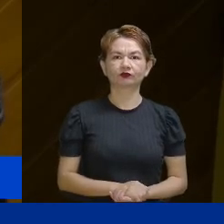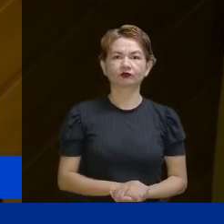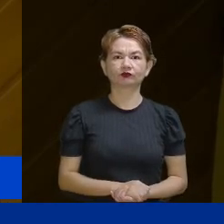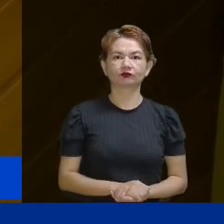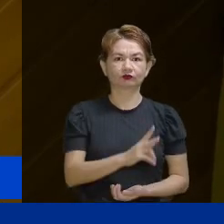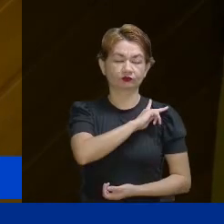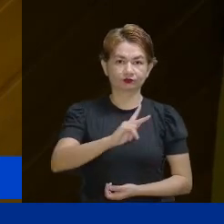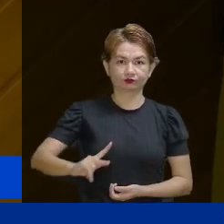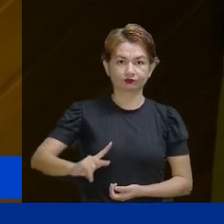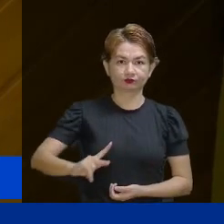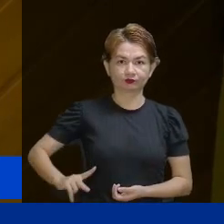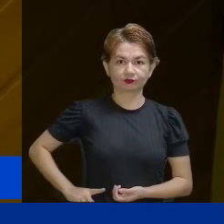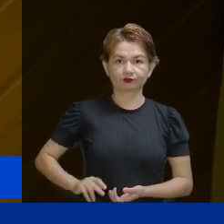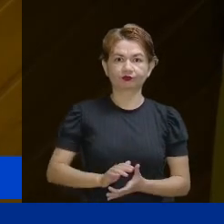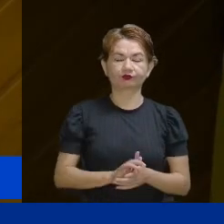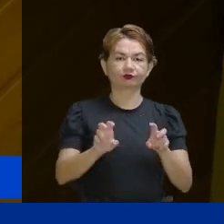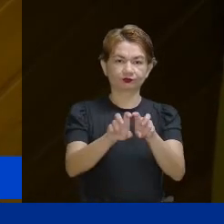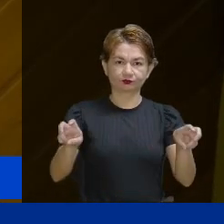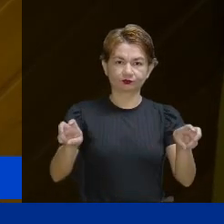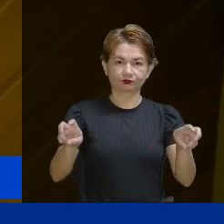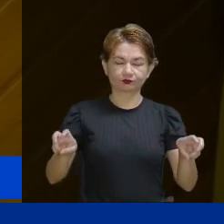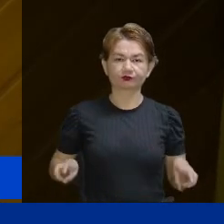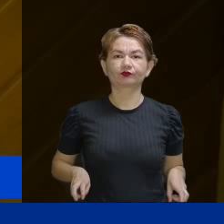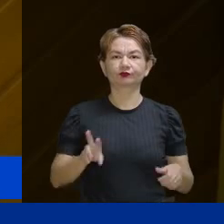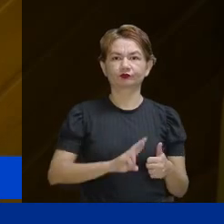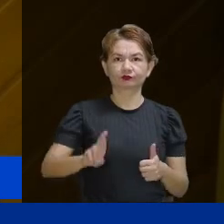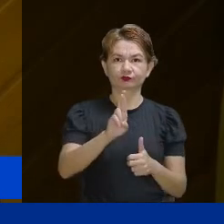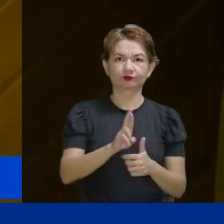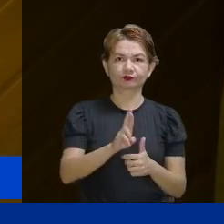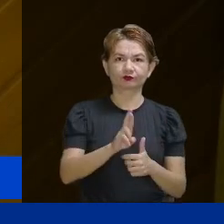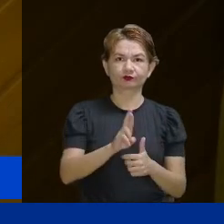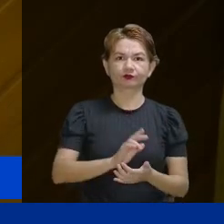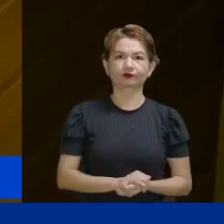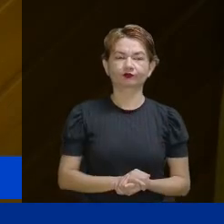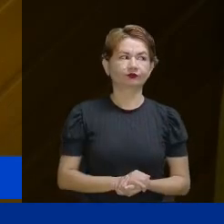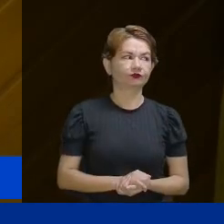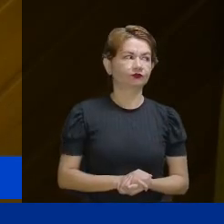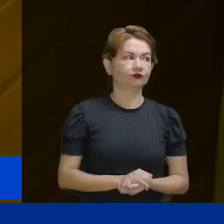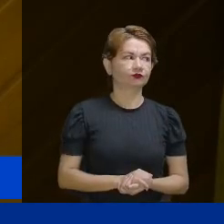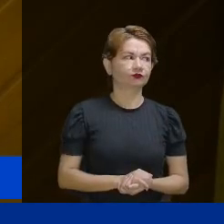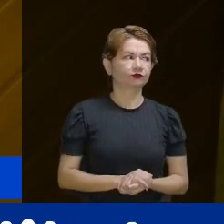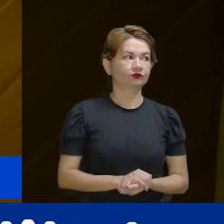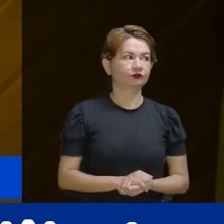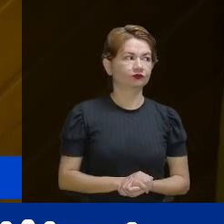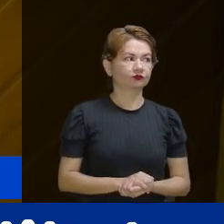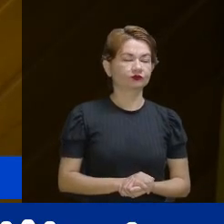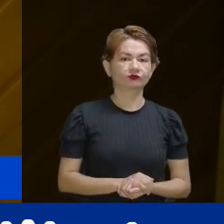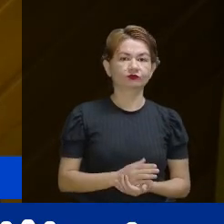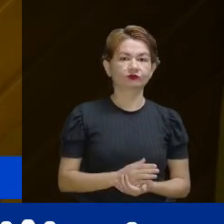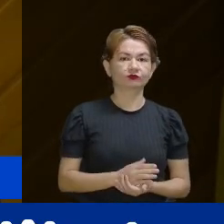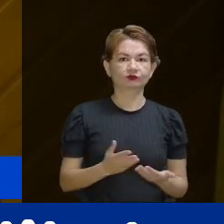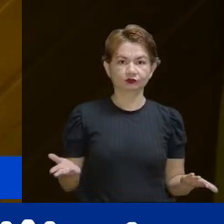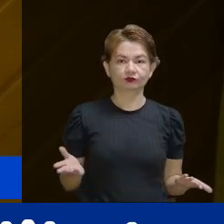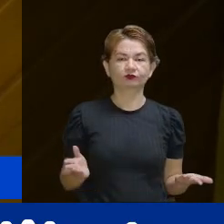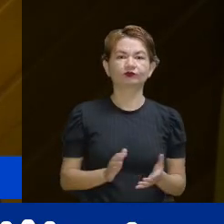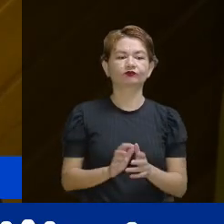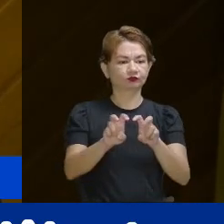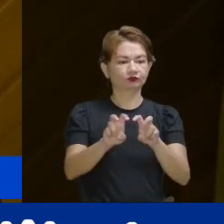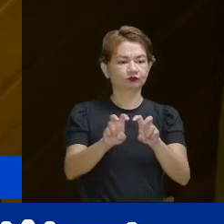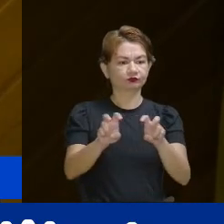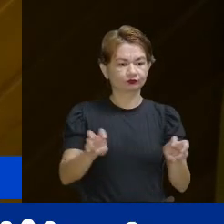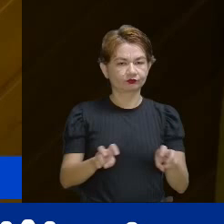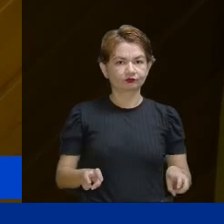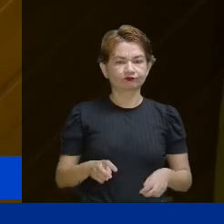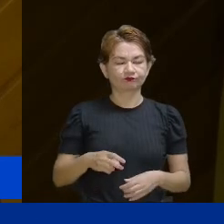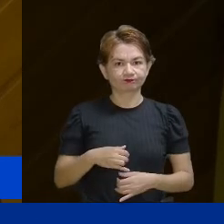Senhor presidente, ilustres pares, senhora procuradora e aqueles que estão aqui presentes, é um prazer